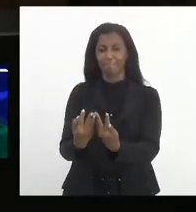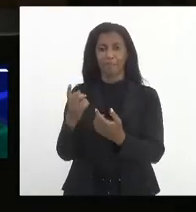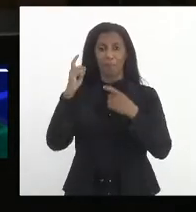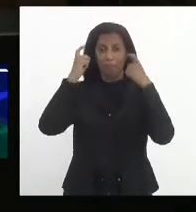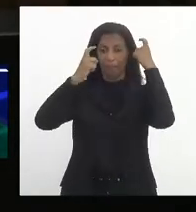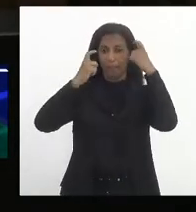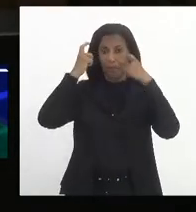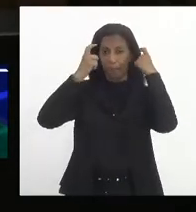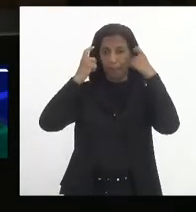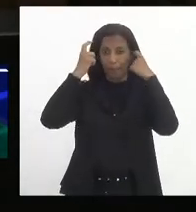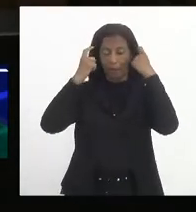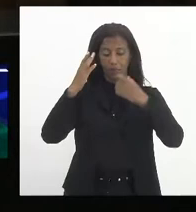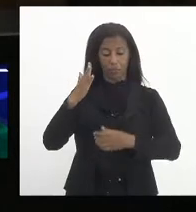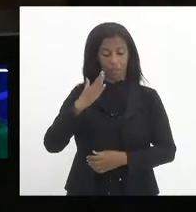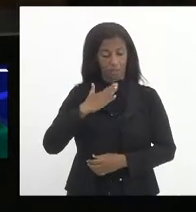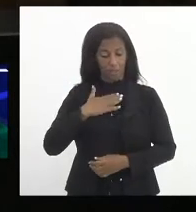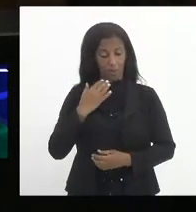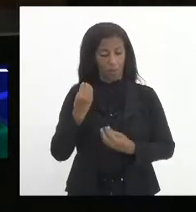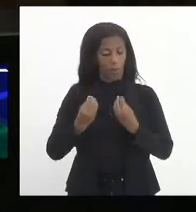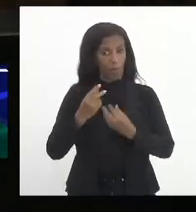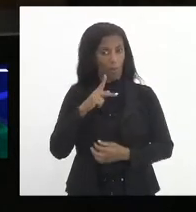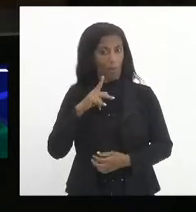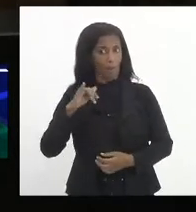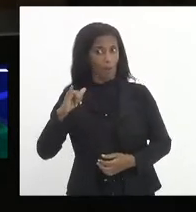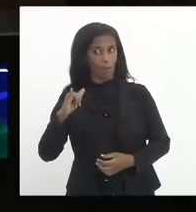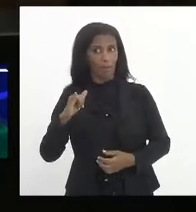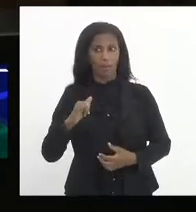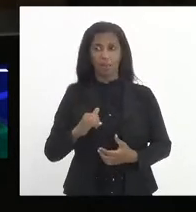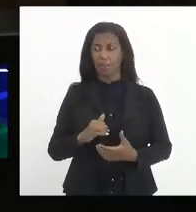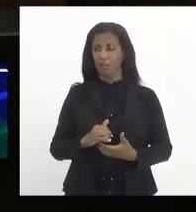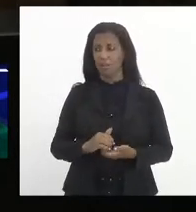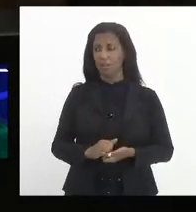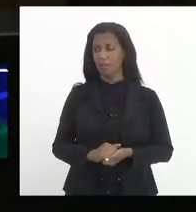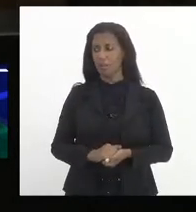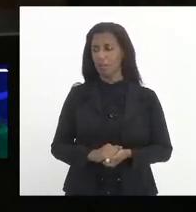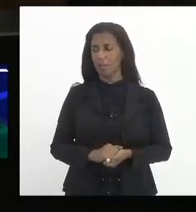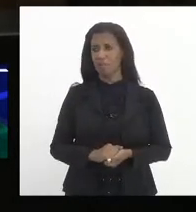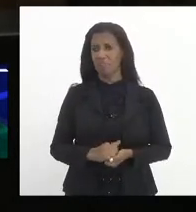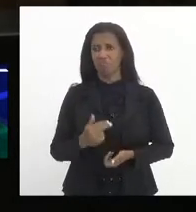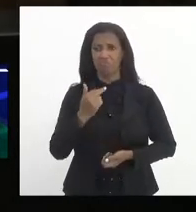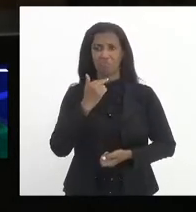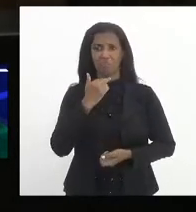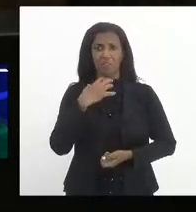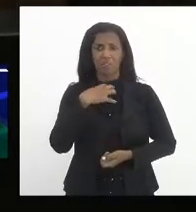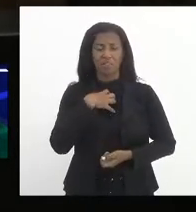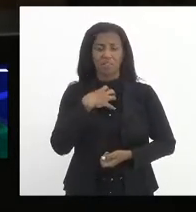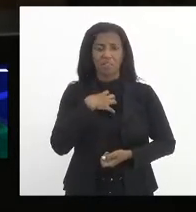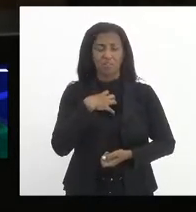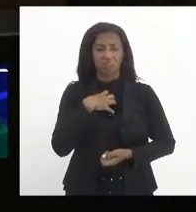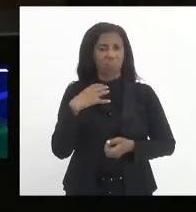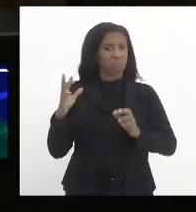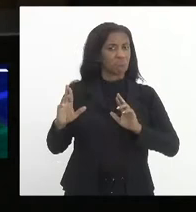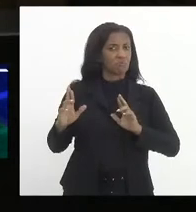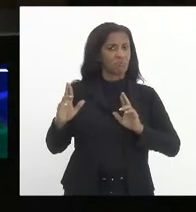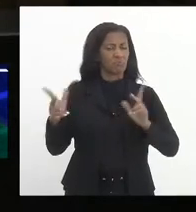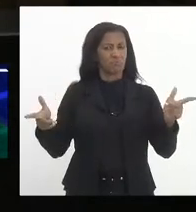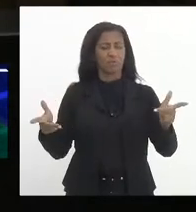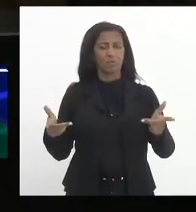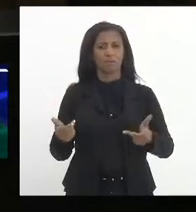e eu como o pai não poderia estar com o sentimento diferente